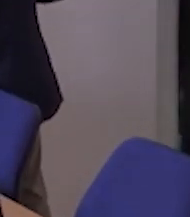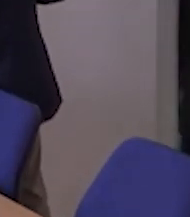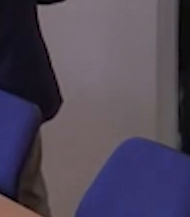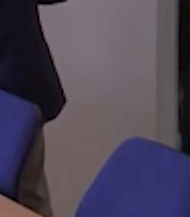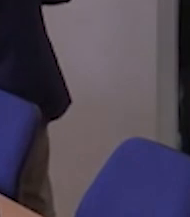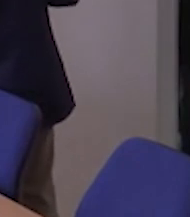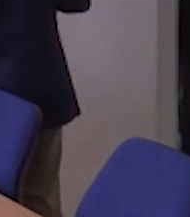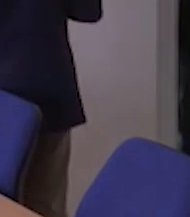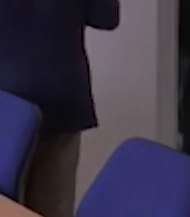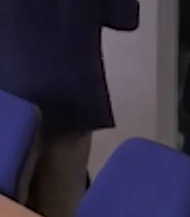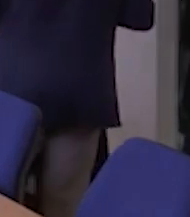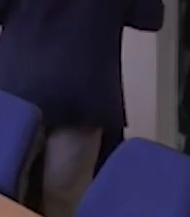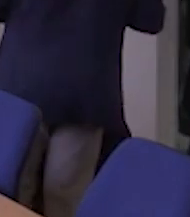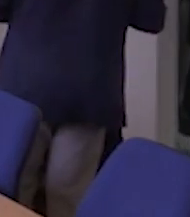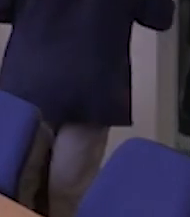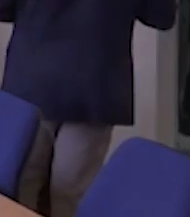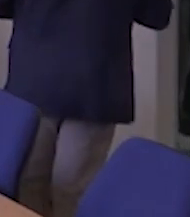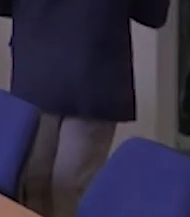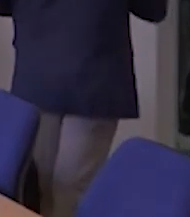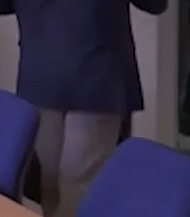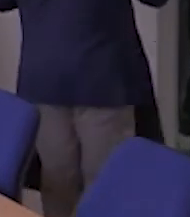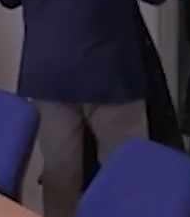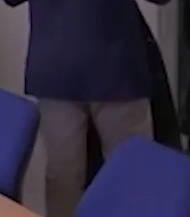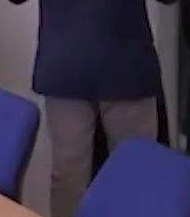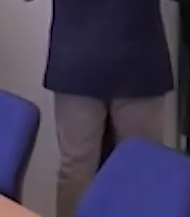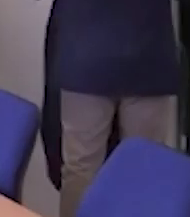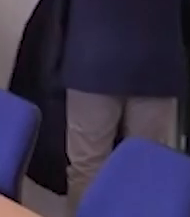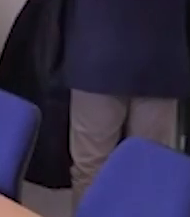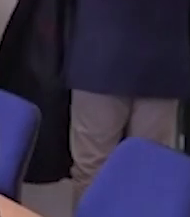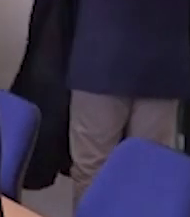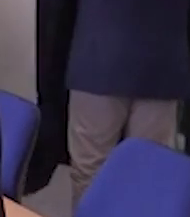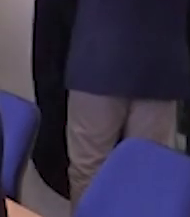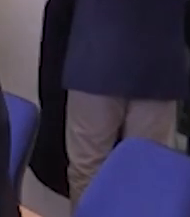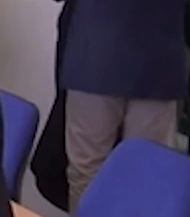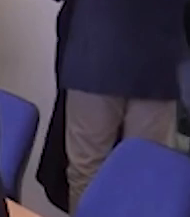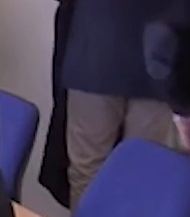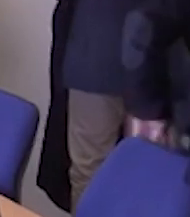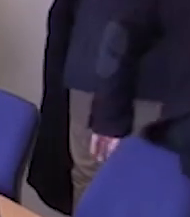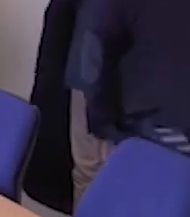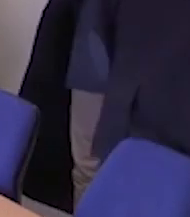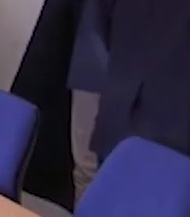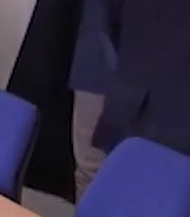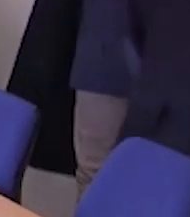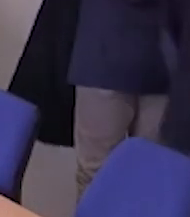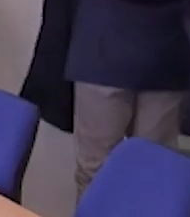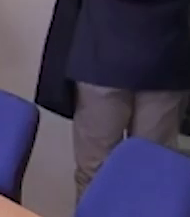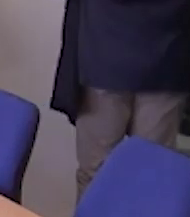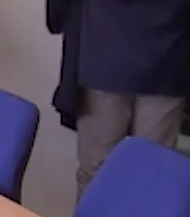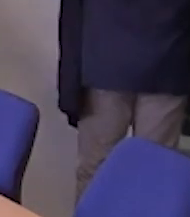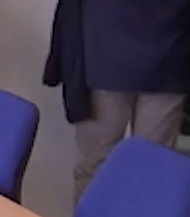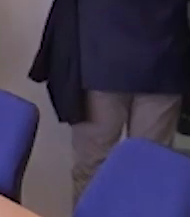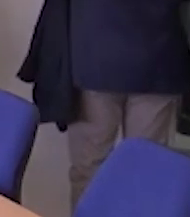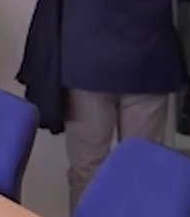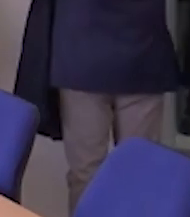fazer, finalmente tudo indica que no primeiro trimestre de 2020 teremos o nosso